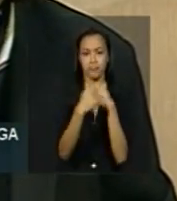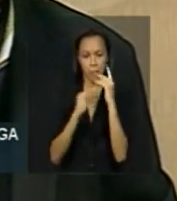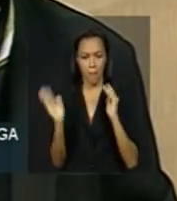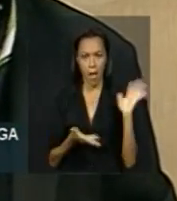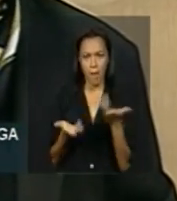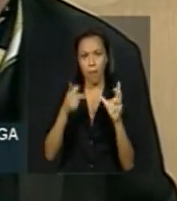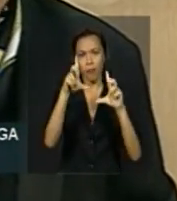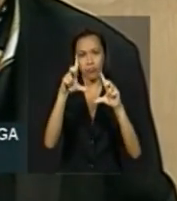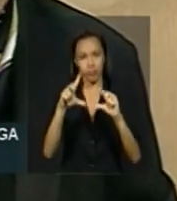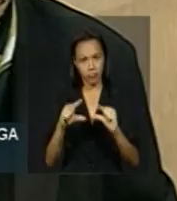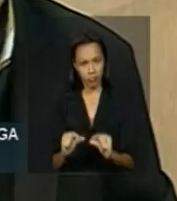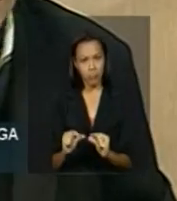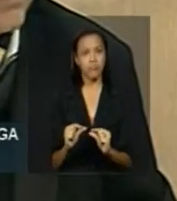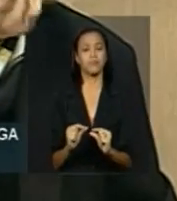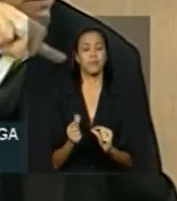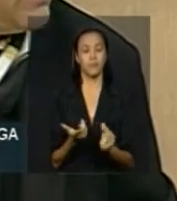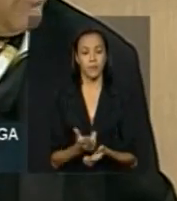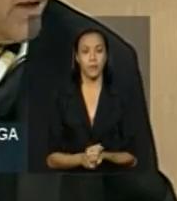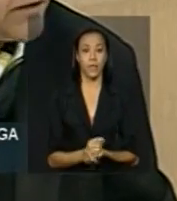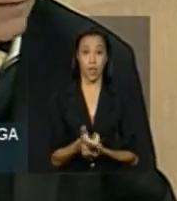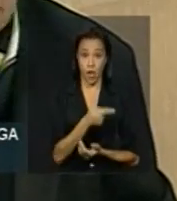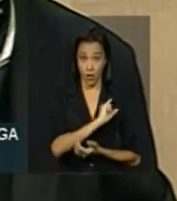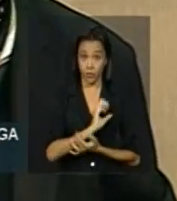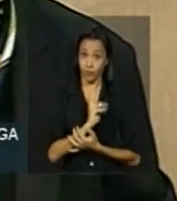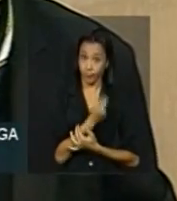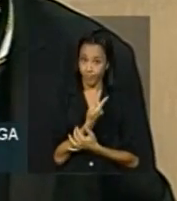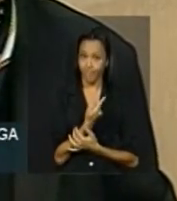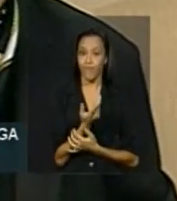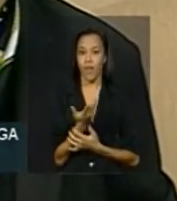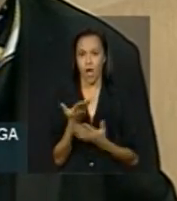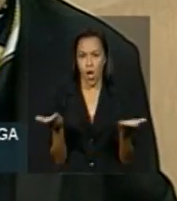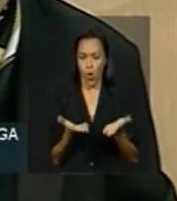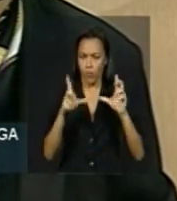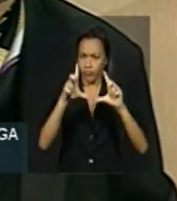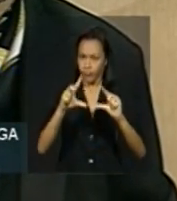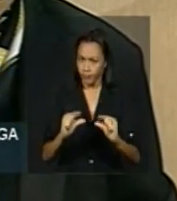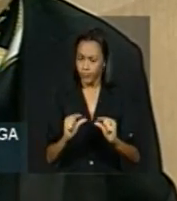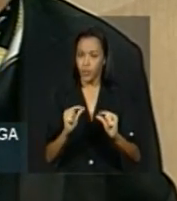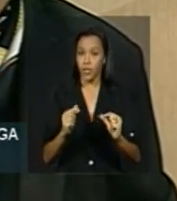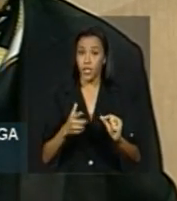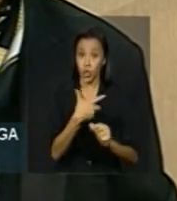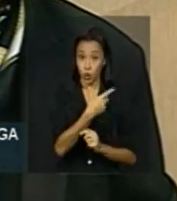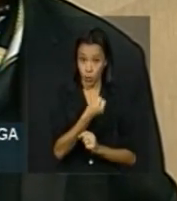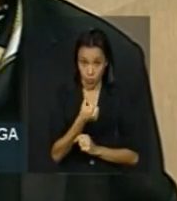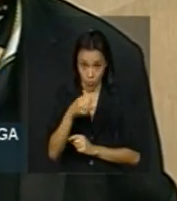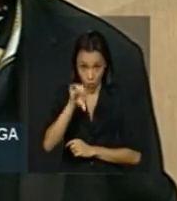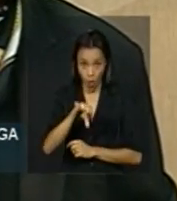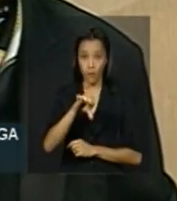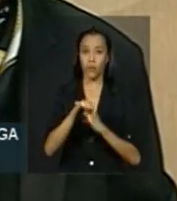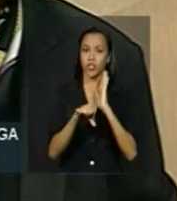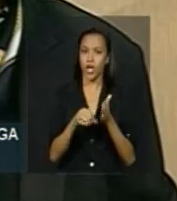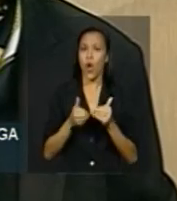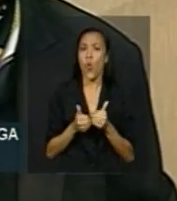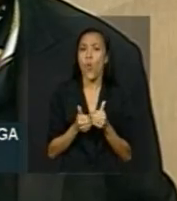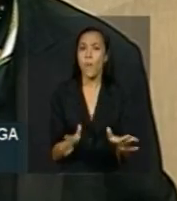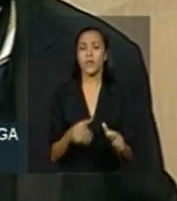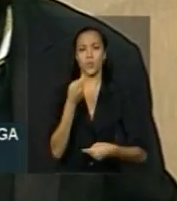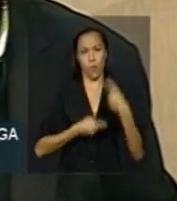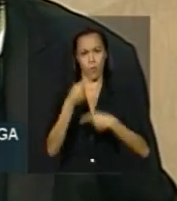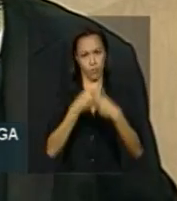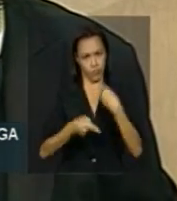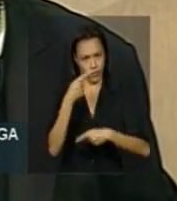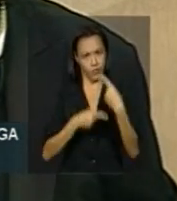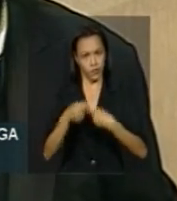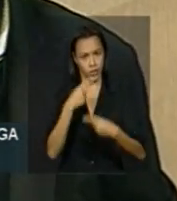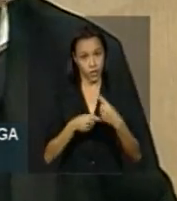completamente errático e de aumento de desmatamento desce e sobe e a partir de 2009 começou então a política de com